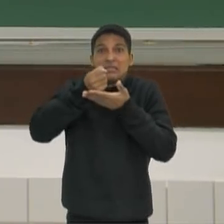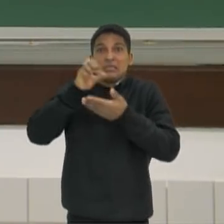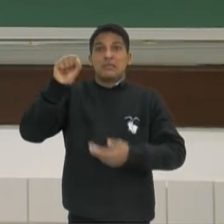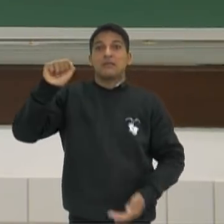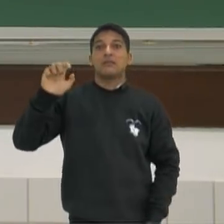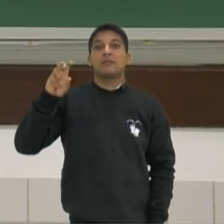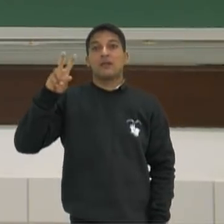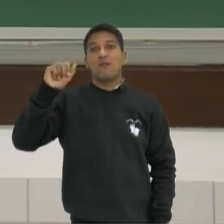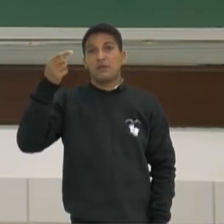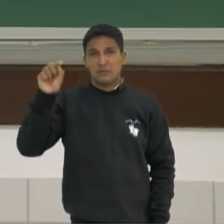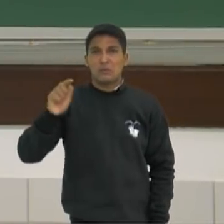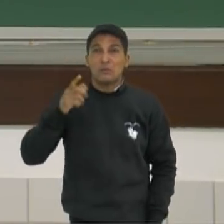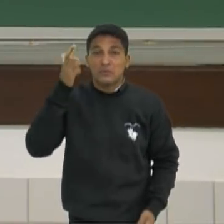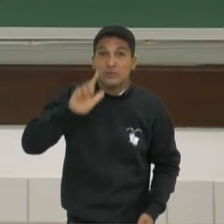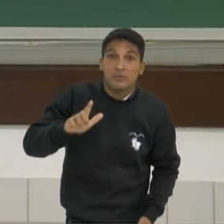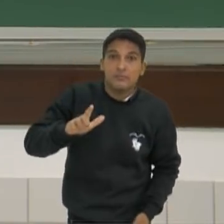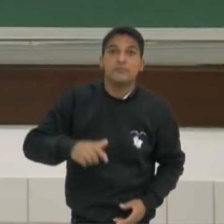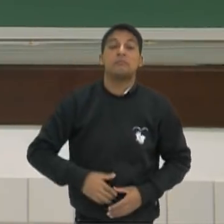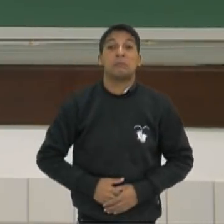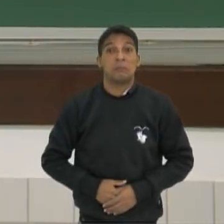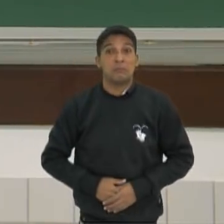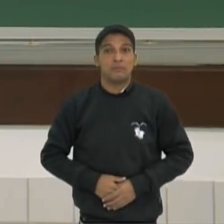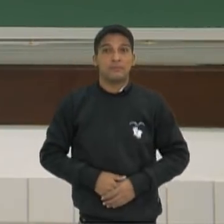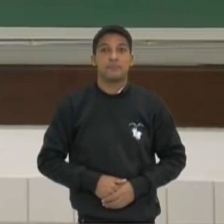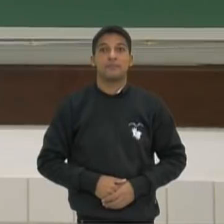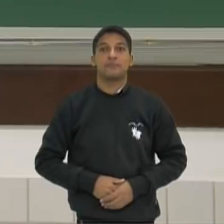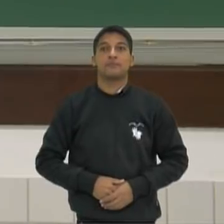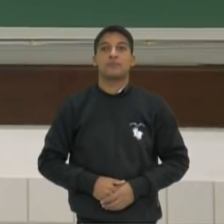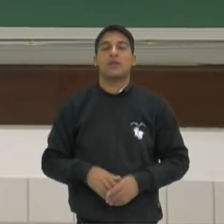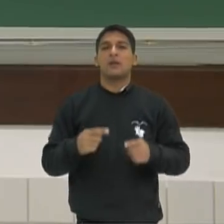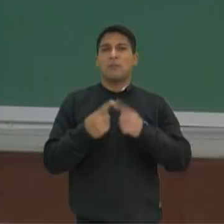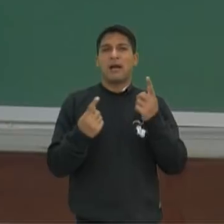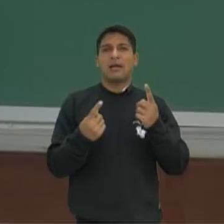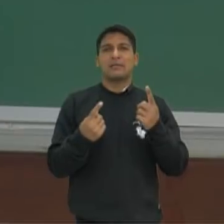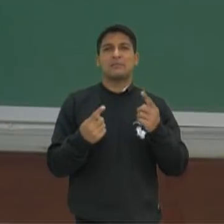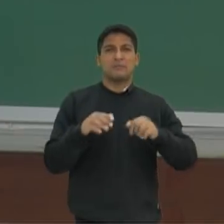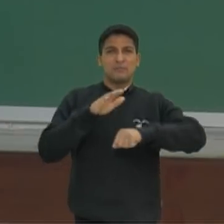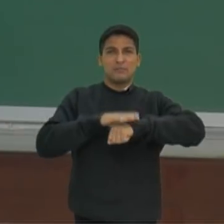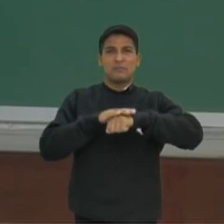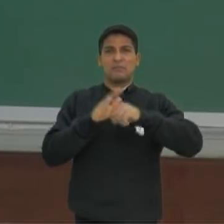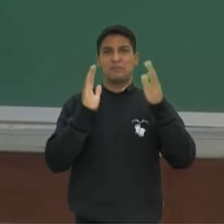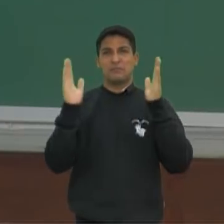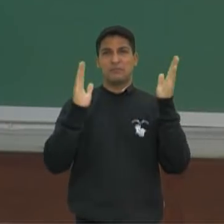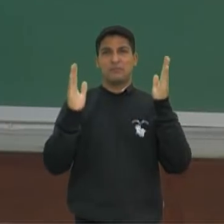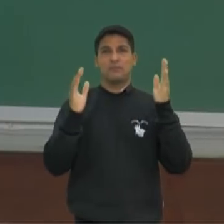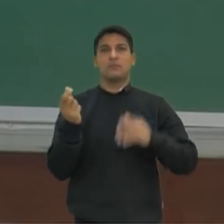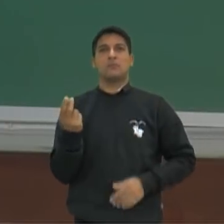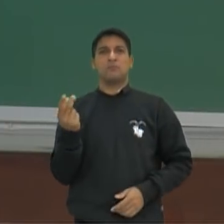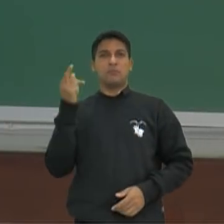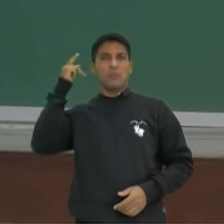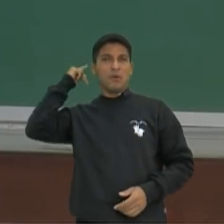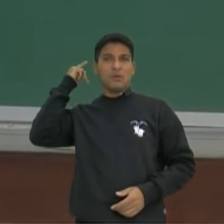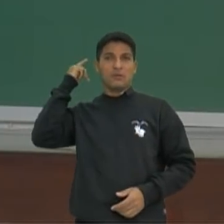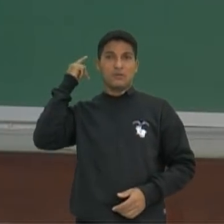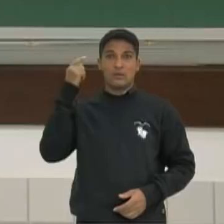o seguinte, como que as pessoas viviam? Será que o cotidiano, será que as pessoas elas tinham acesso a todos os bens